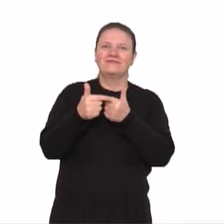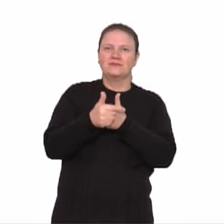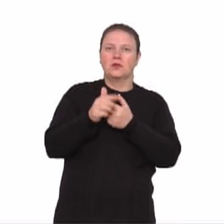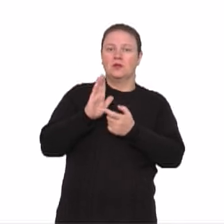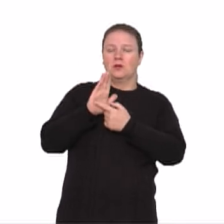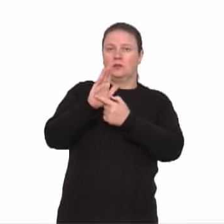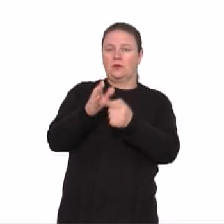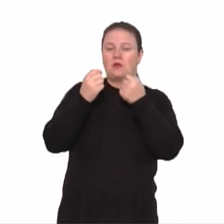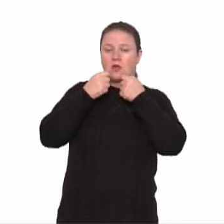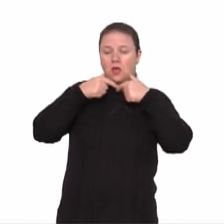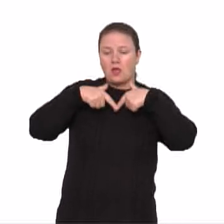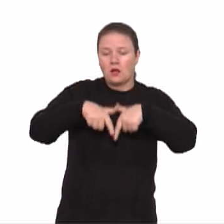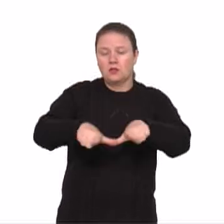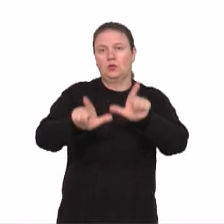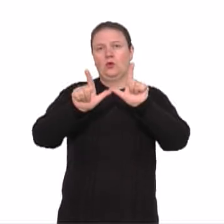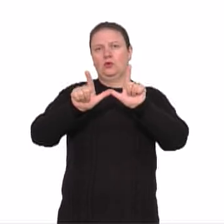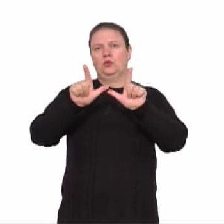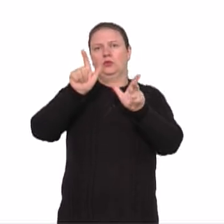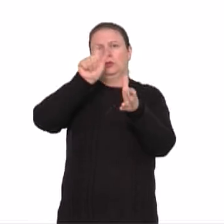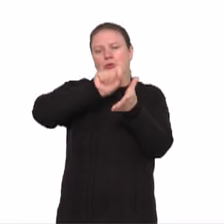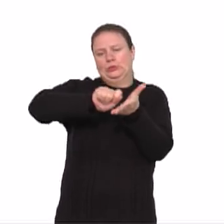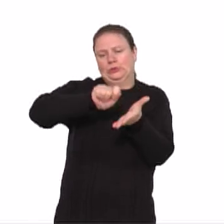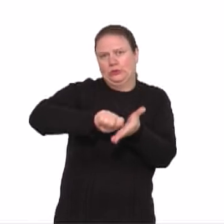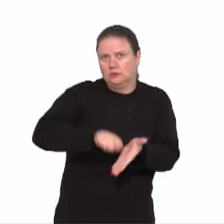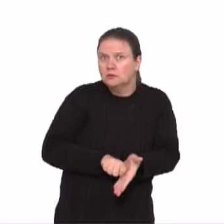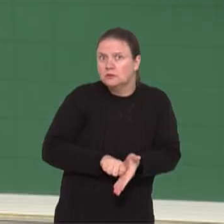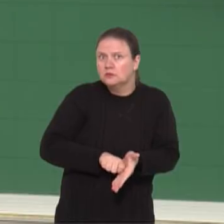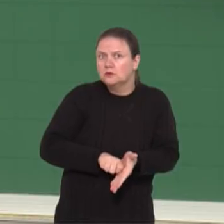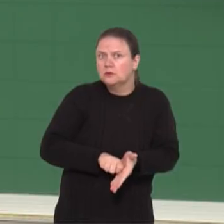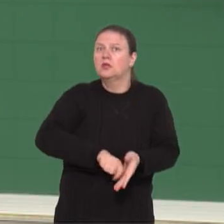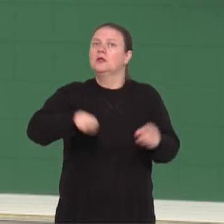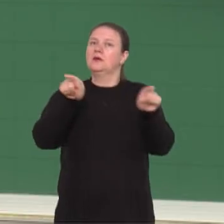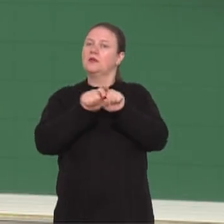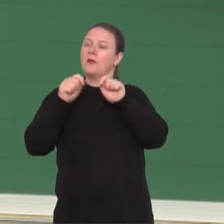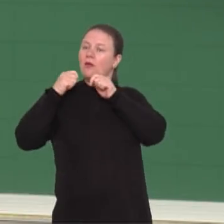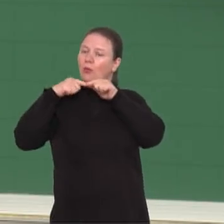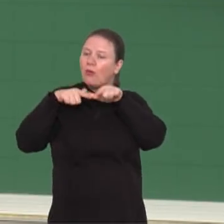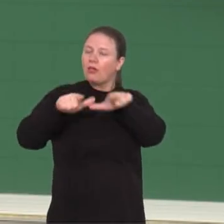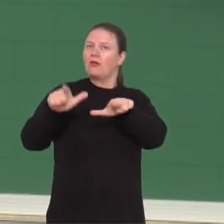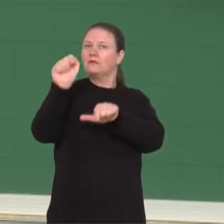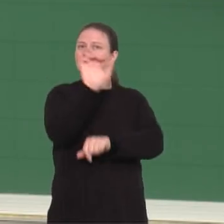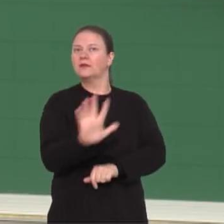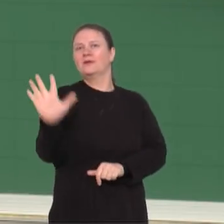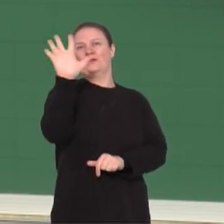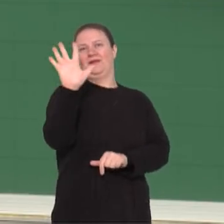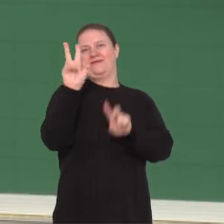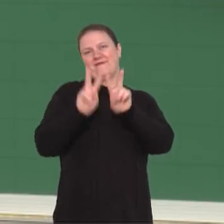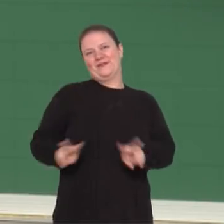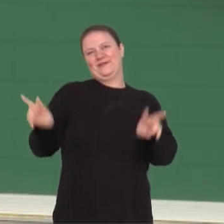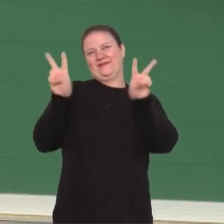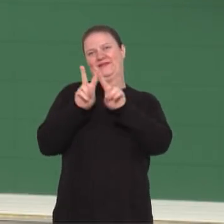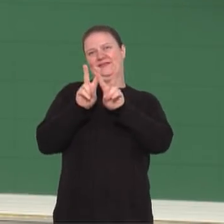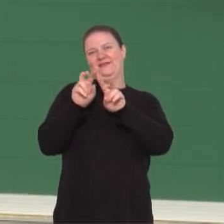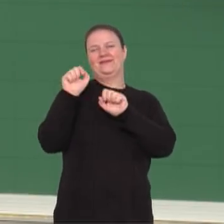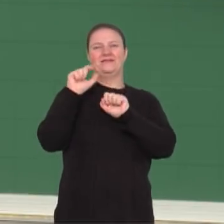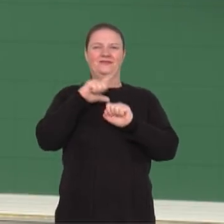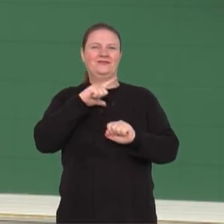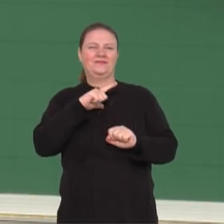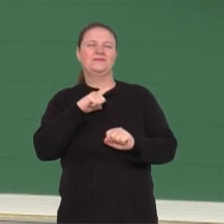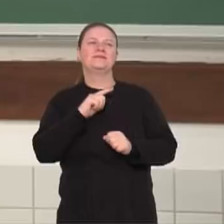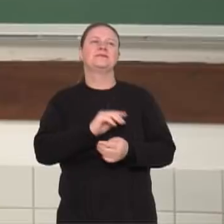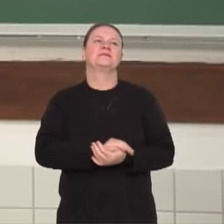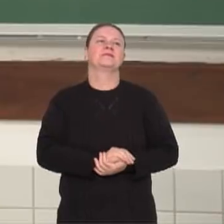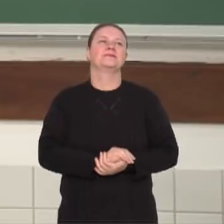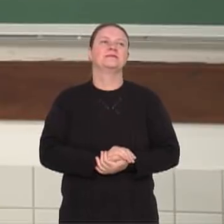linguagem verbal e não verbal e exige um conhecimento de mundo extraverbal, que é o que está além ali, né, das imagens e dos